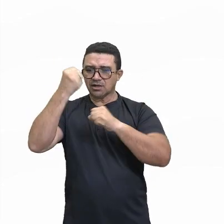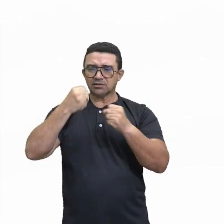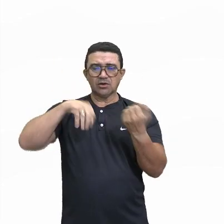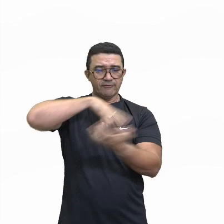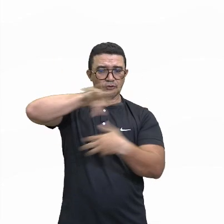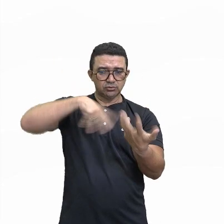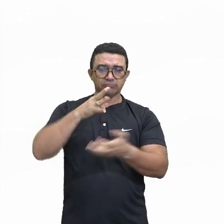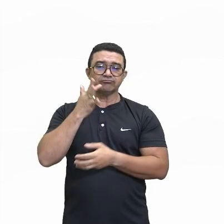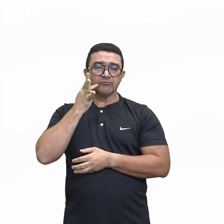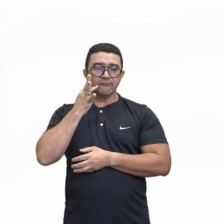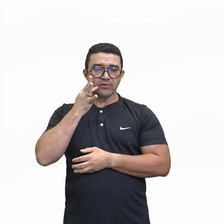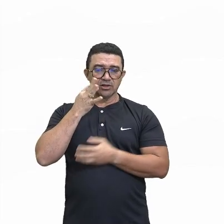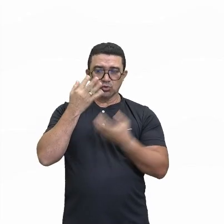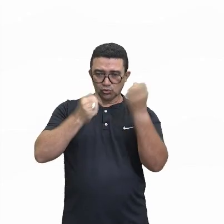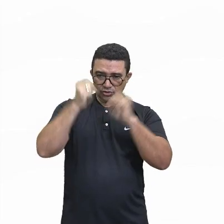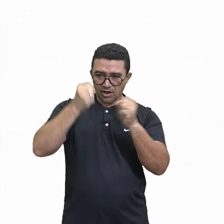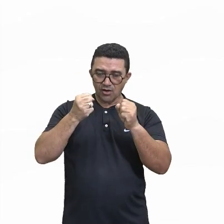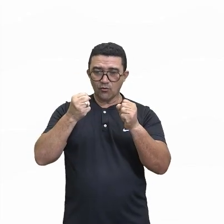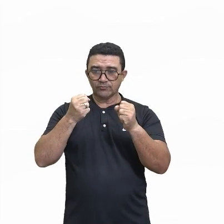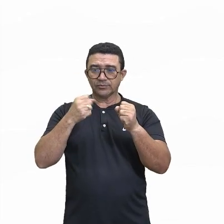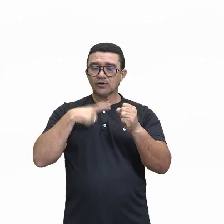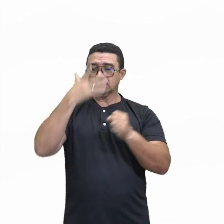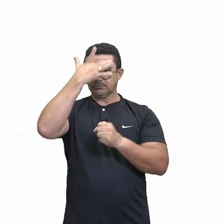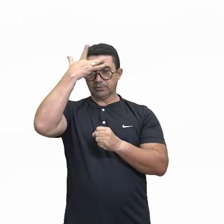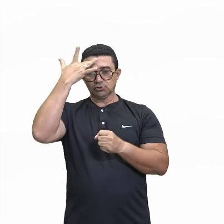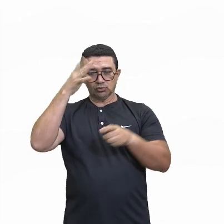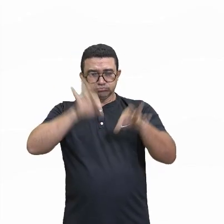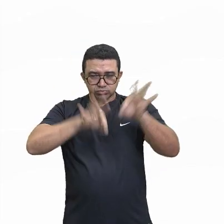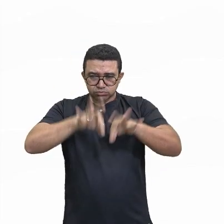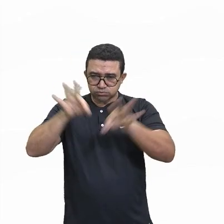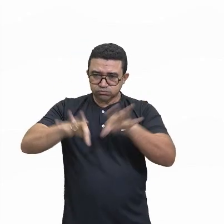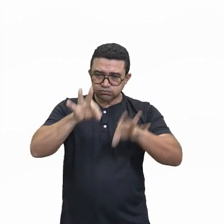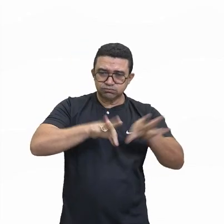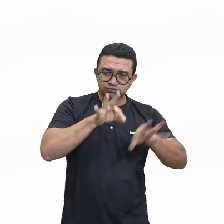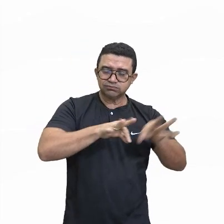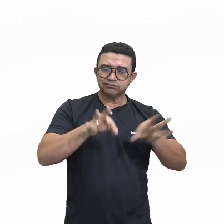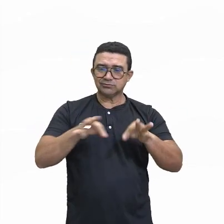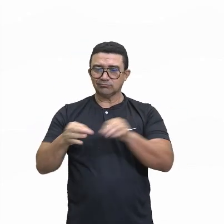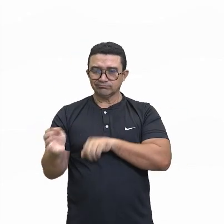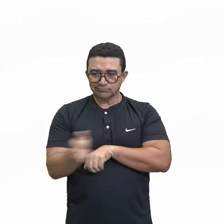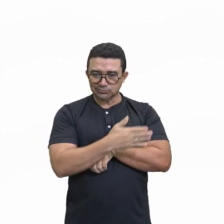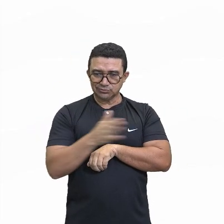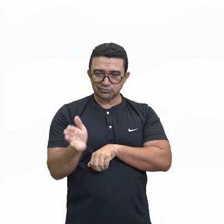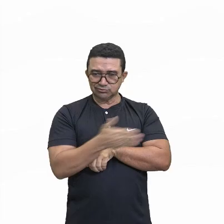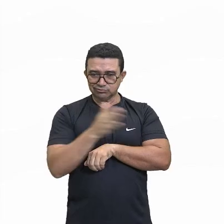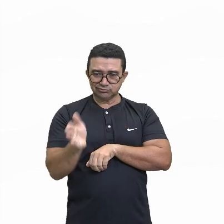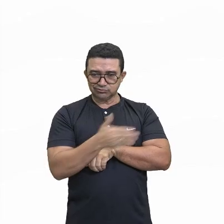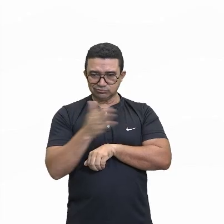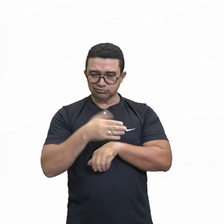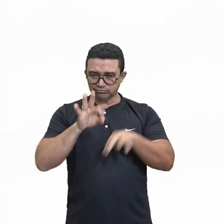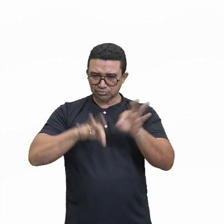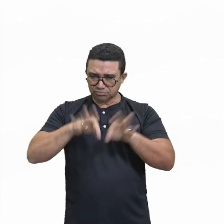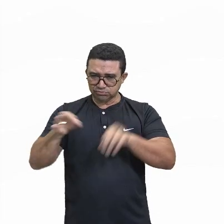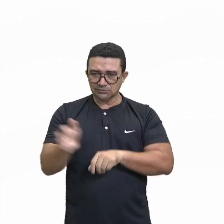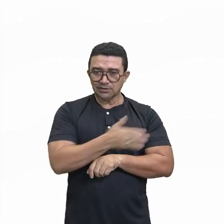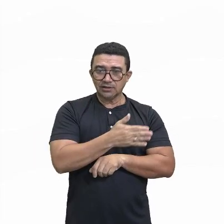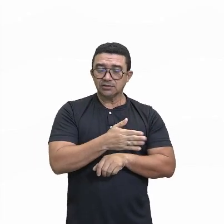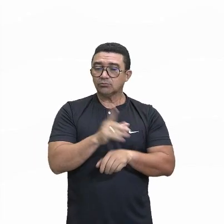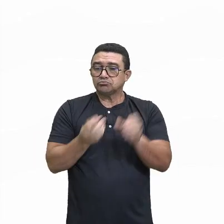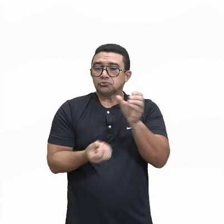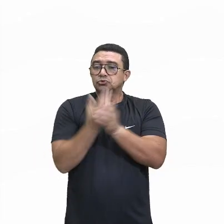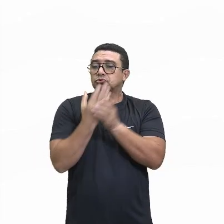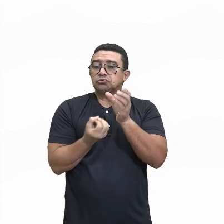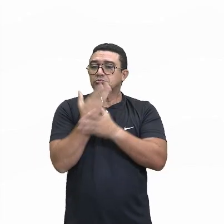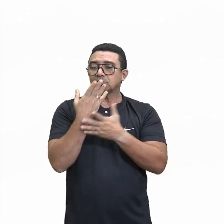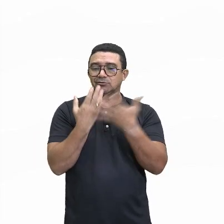você tinha, antes disso, pessoas produzindo coisas ali de maneira manual, não é mesmo? E com o surgimento de uma fábrica, as